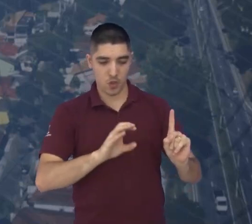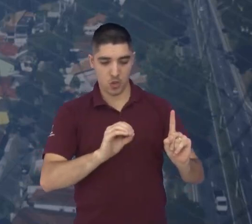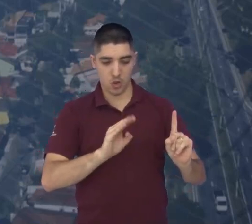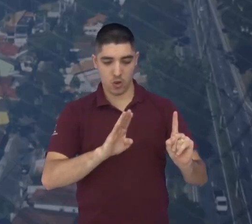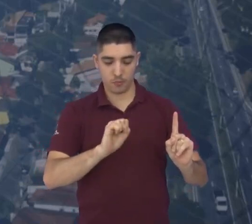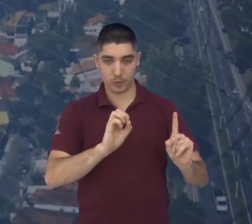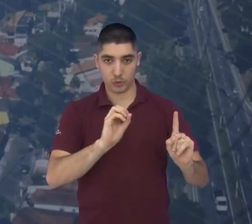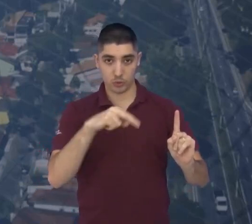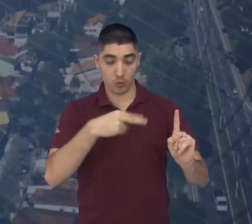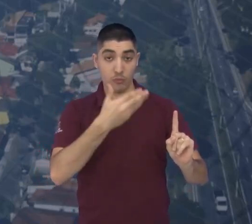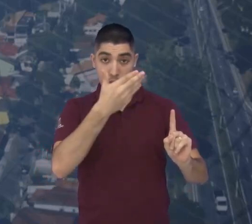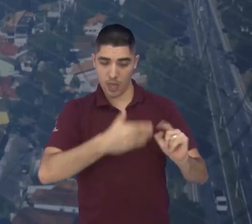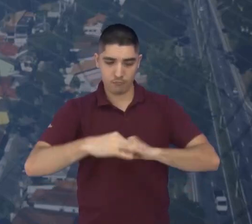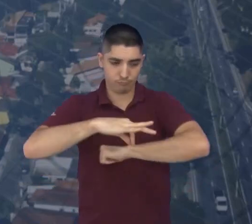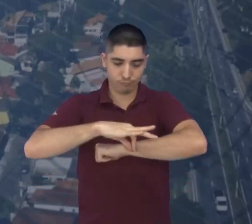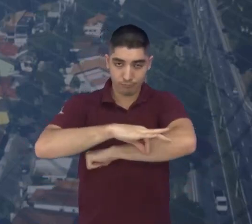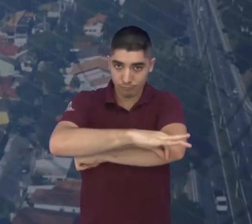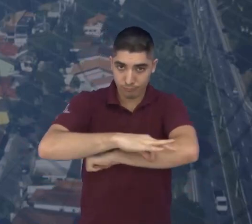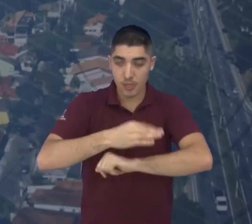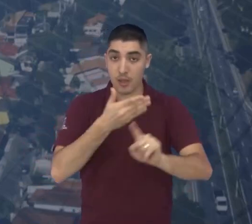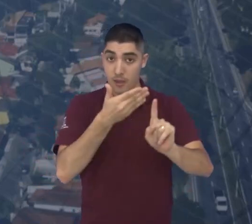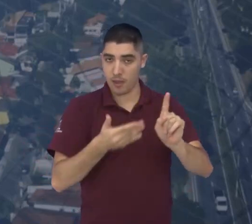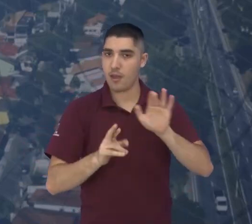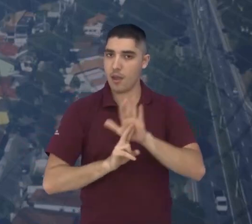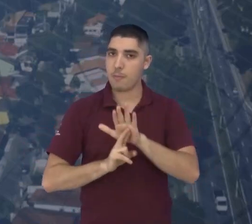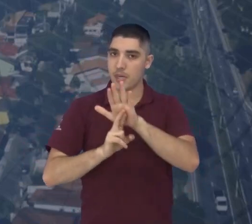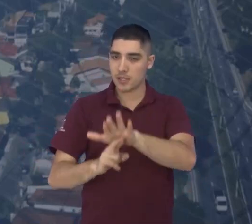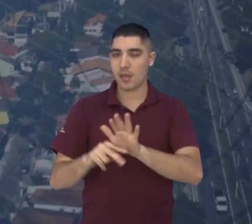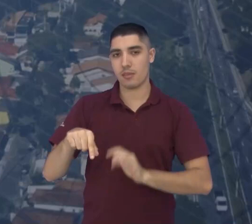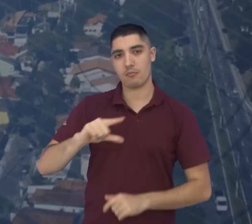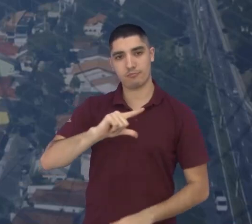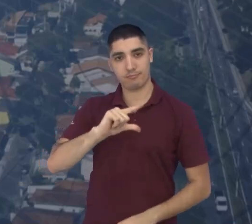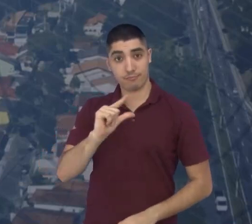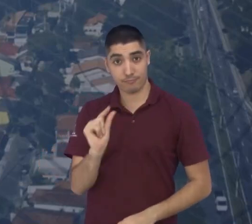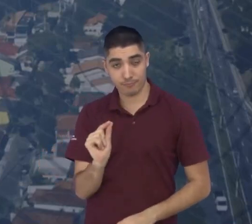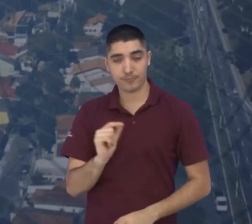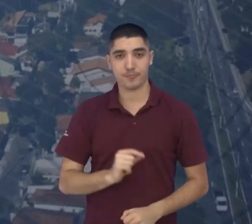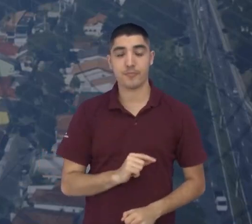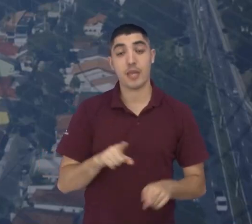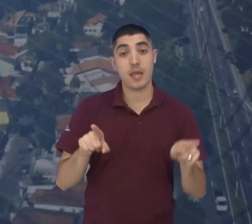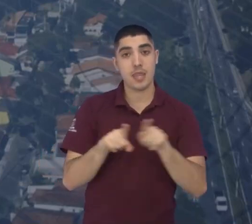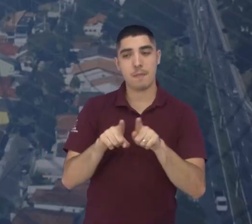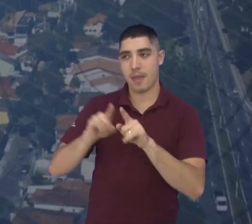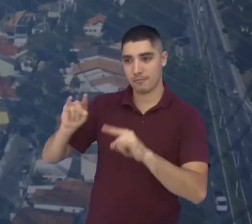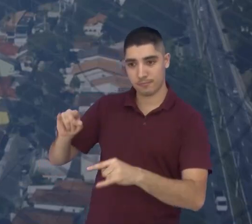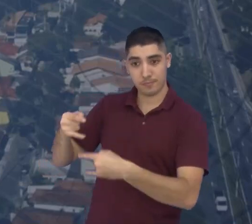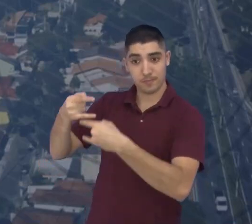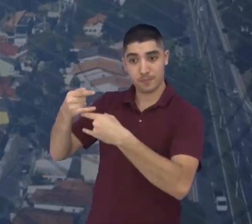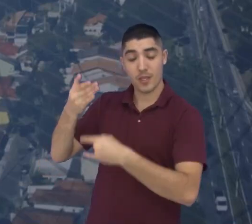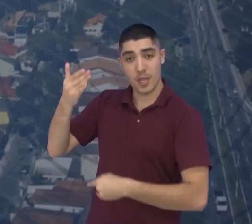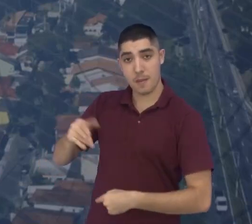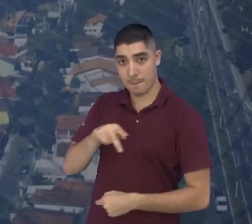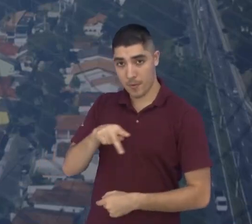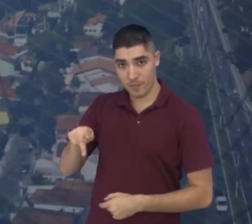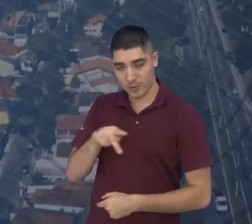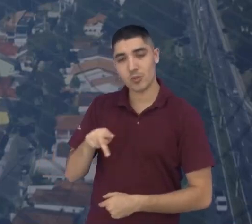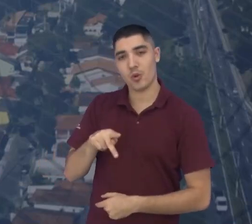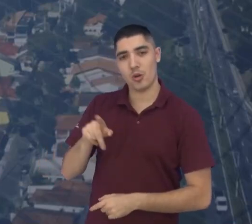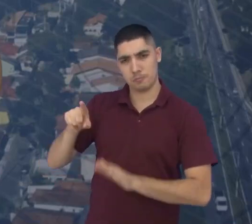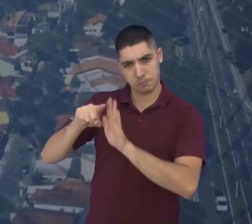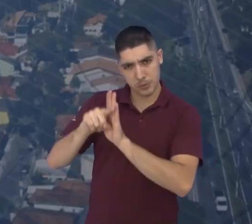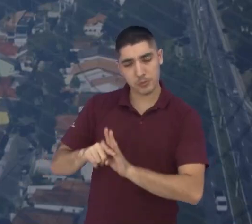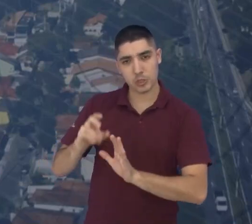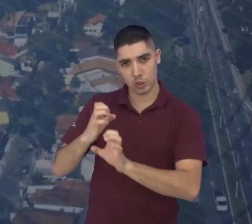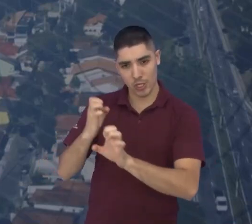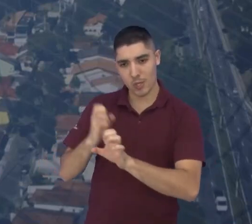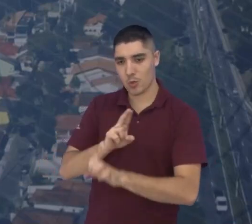que é arquiteto, representante da Fundação Cultural Cassiano Ricardo, a professora e pesquisadora e engenheira Maria Regina,